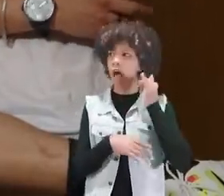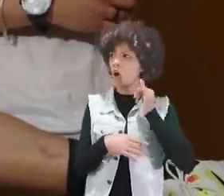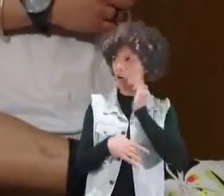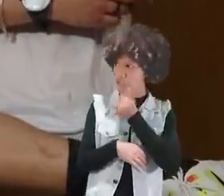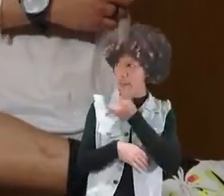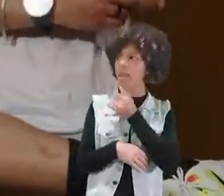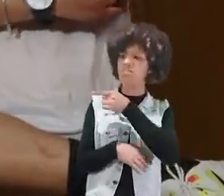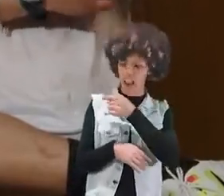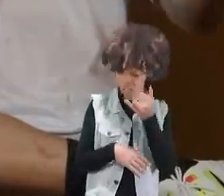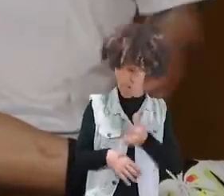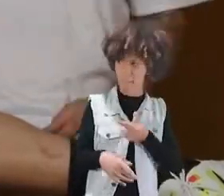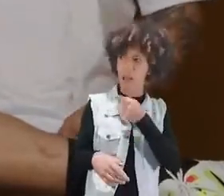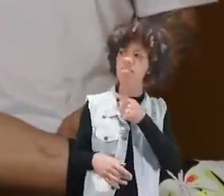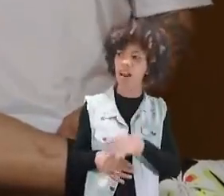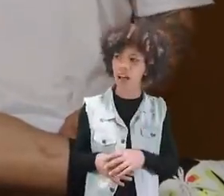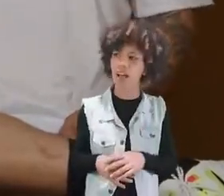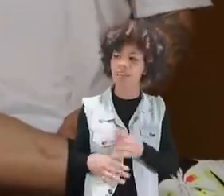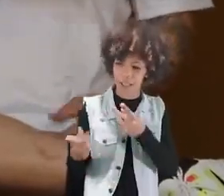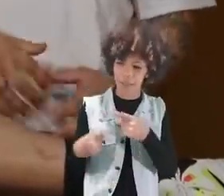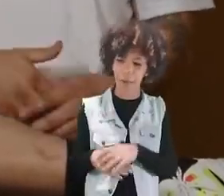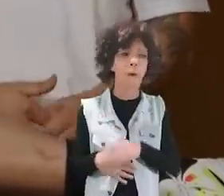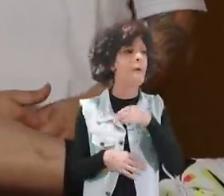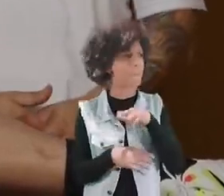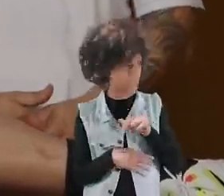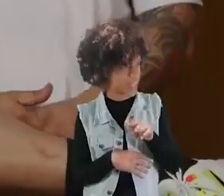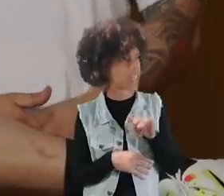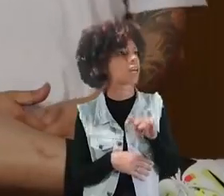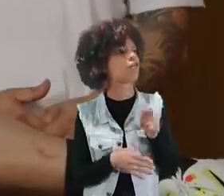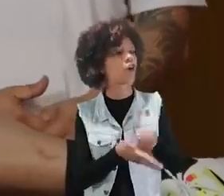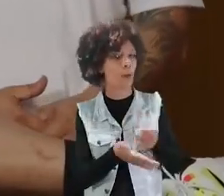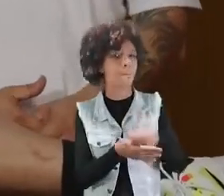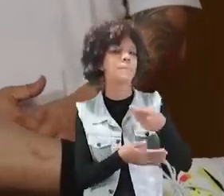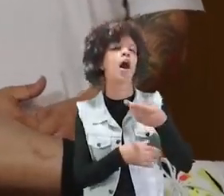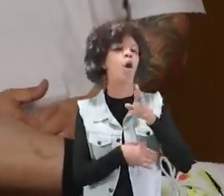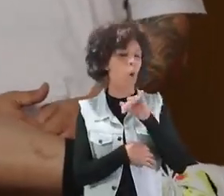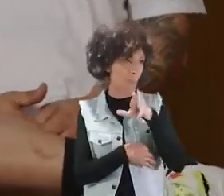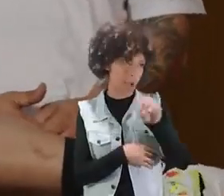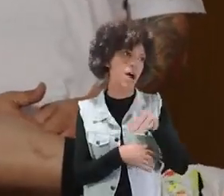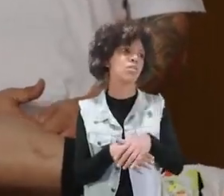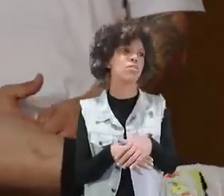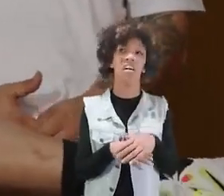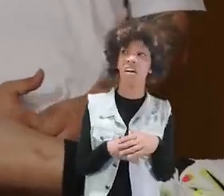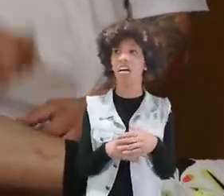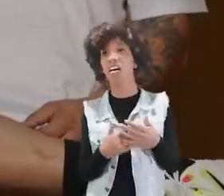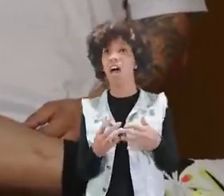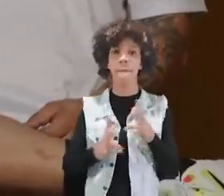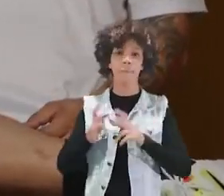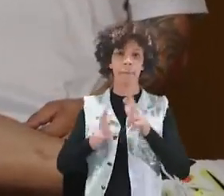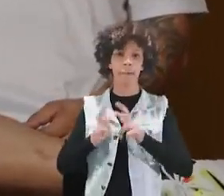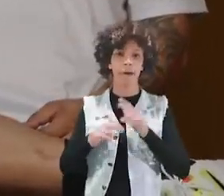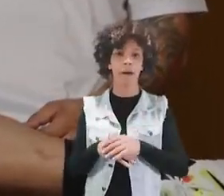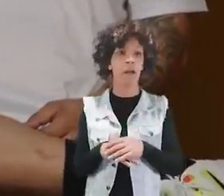foi lá o Fluminense tava na merda lá na draga foi lá cobrar ela foi lá cobrar o roubo foi lá cobrar o Romário o Romário